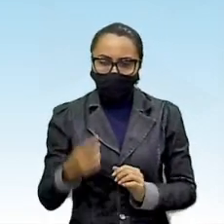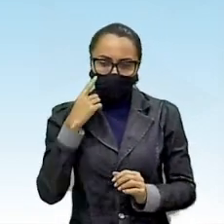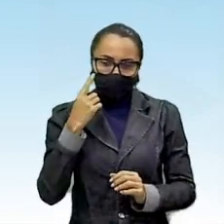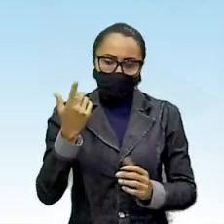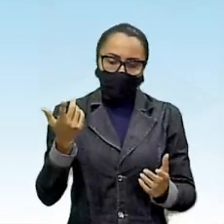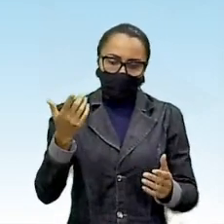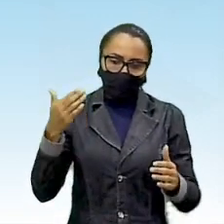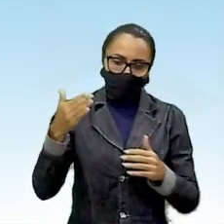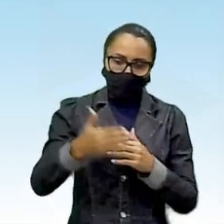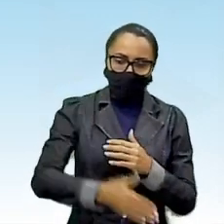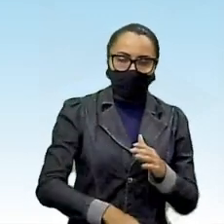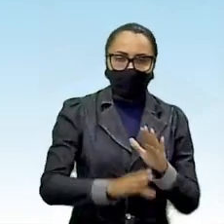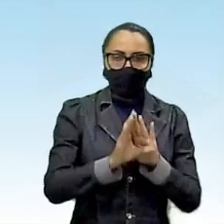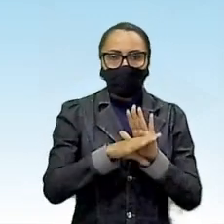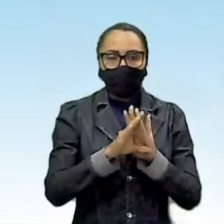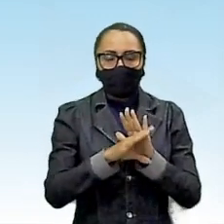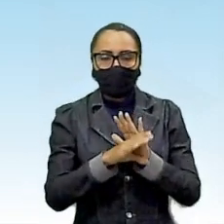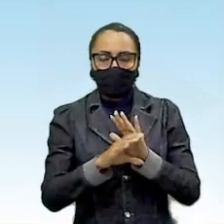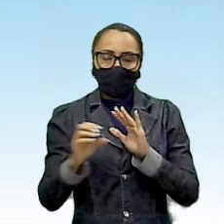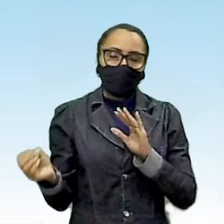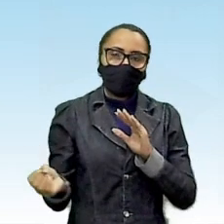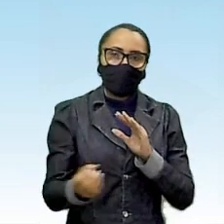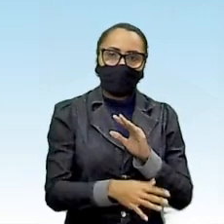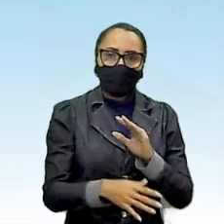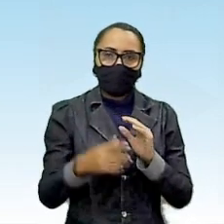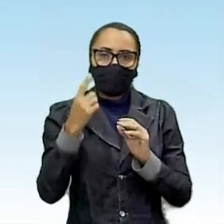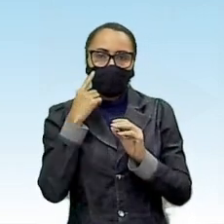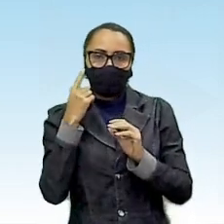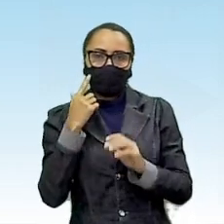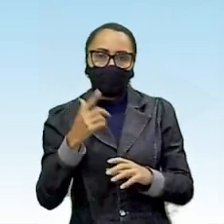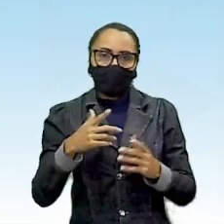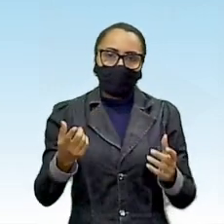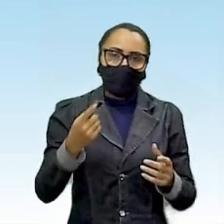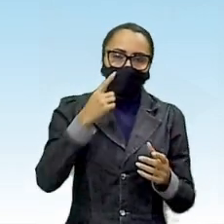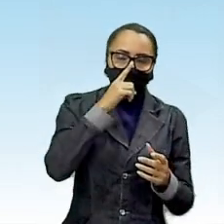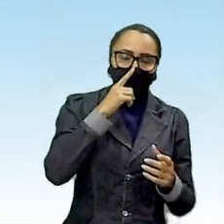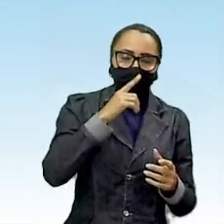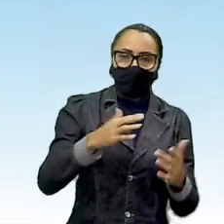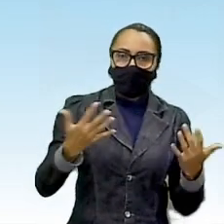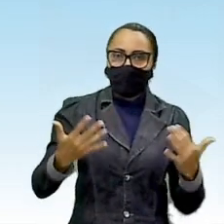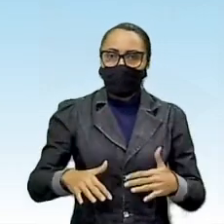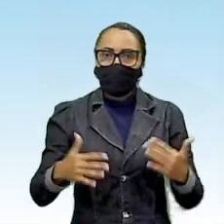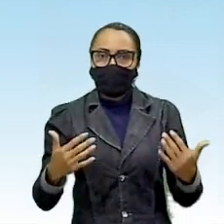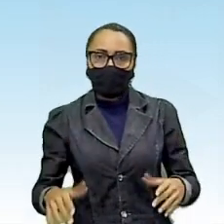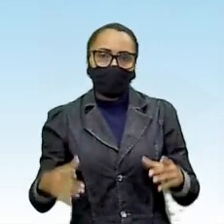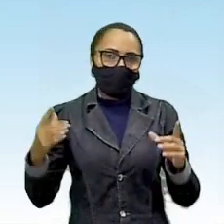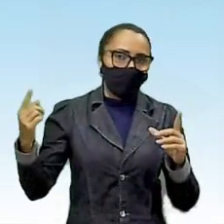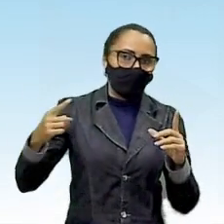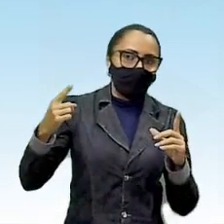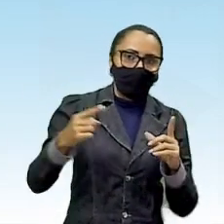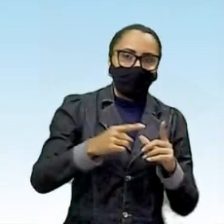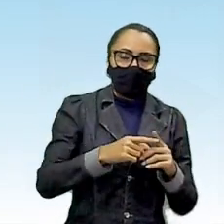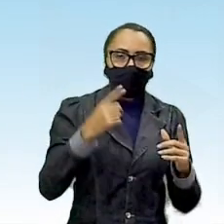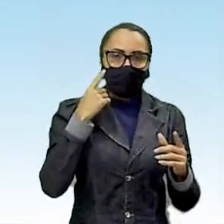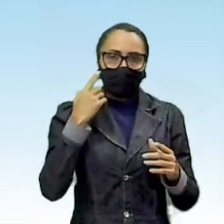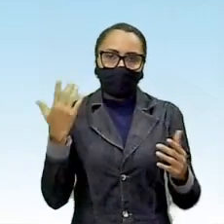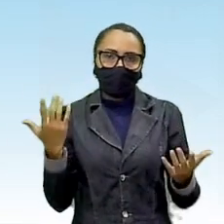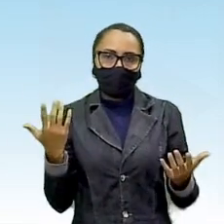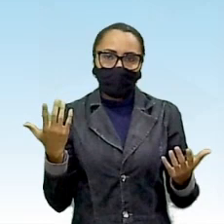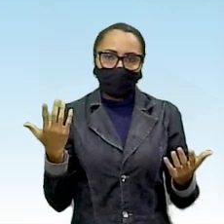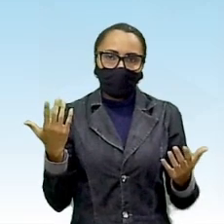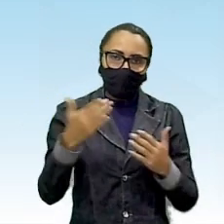de conceitos novos como risco excessivo, risco objetivo, foi incluído